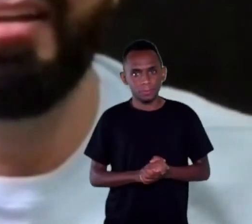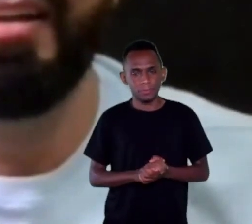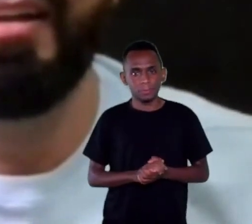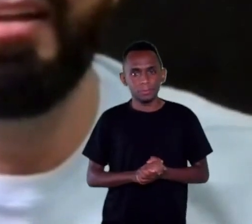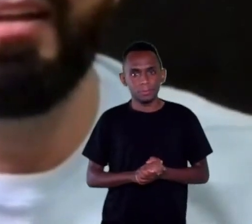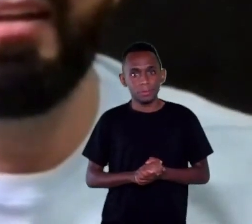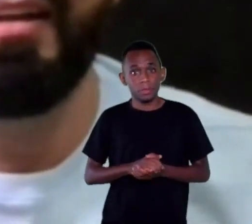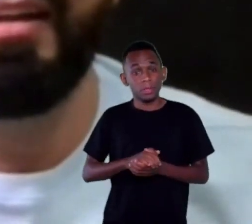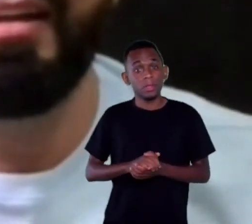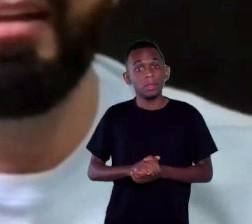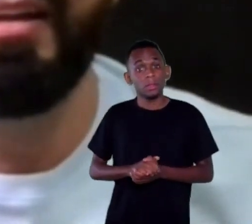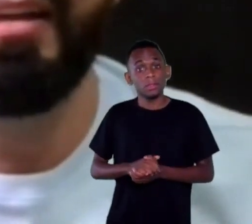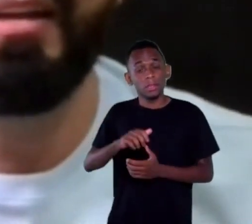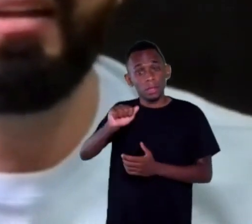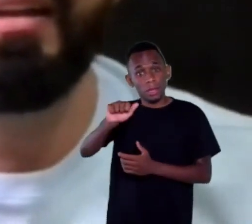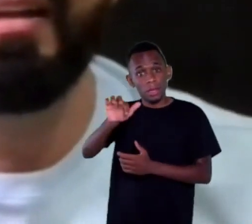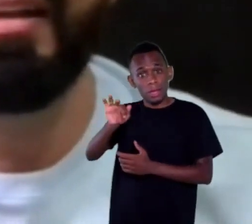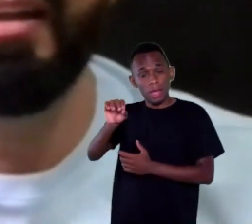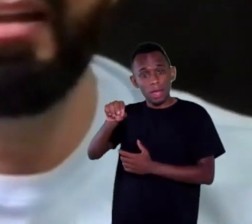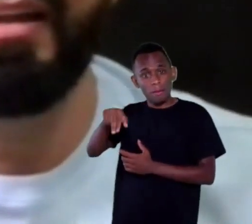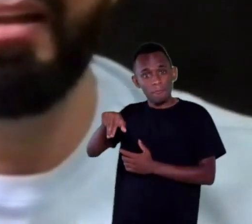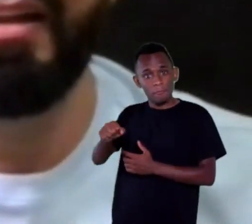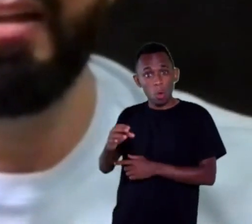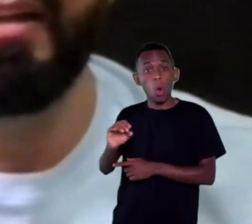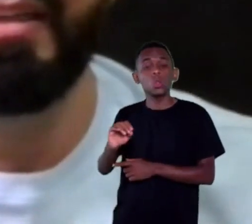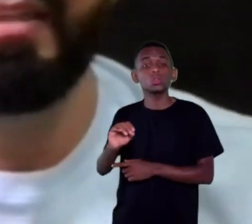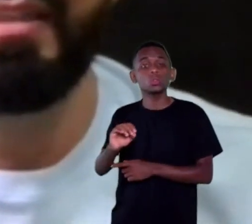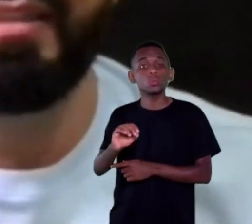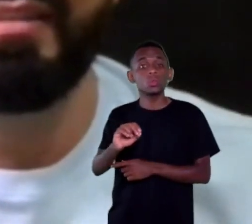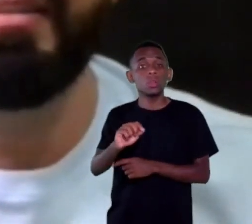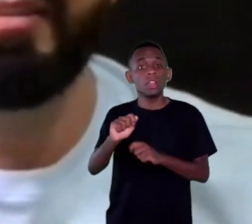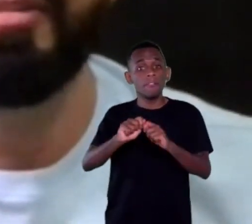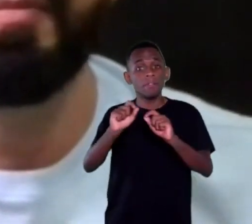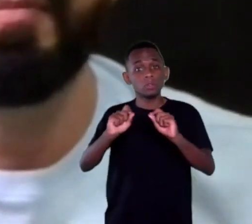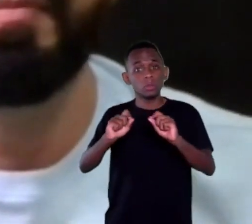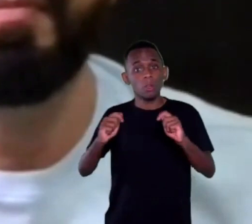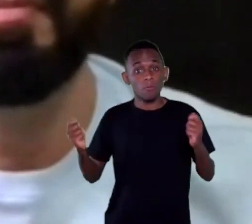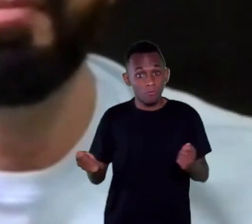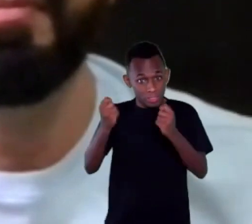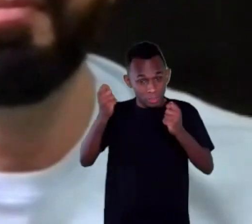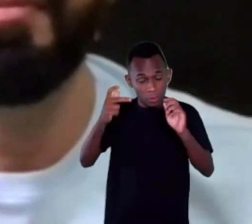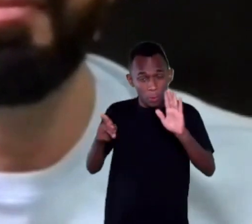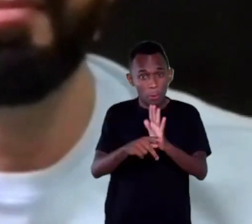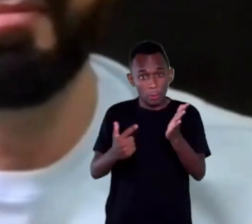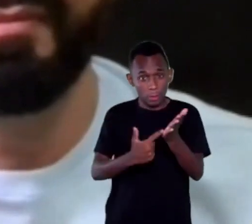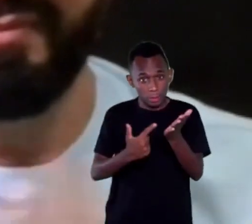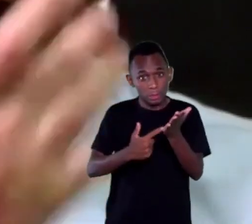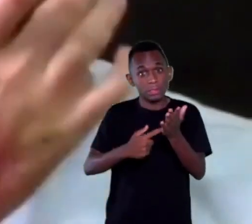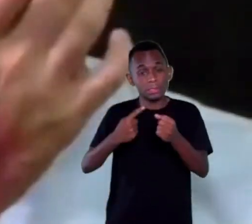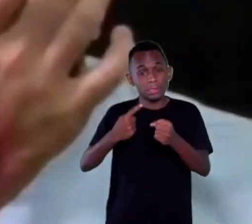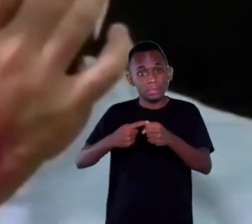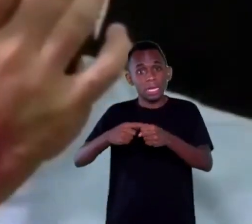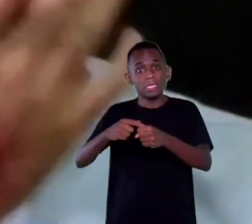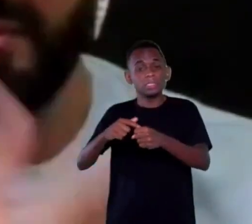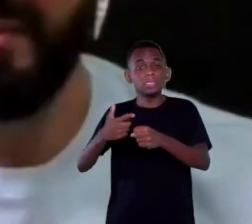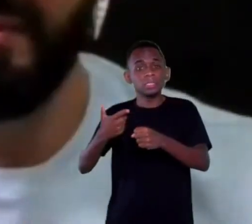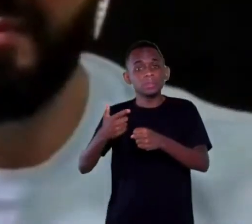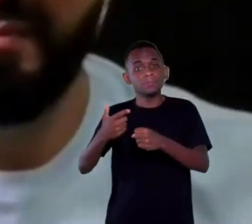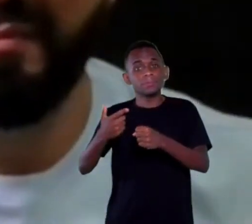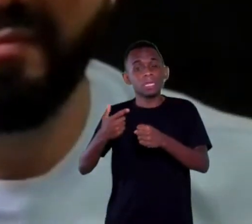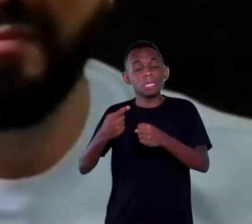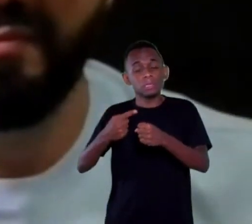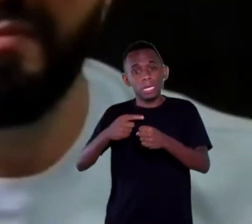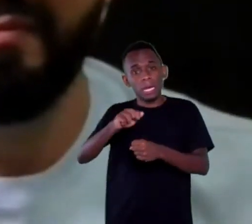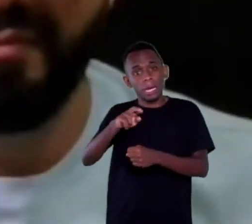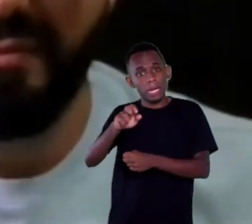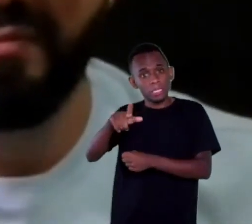Afonso Borges, ele realiza o Festival Literário de Araxá e realiza também o Fritabira, que é o Festival Literário